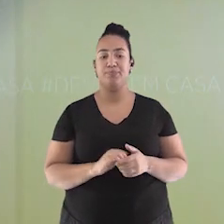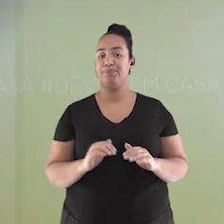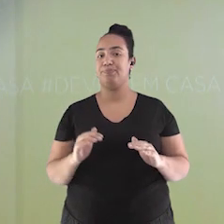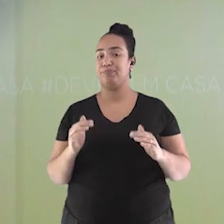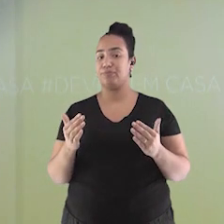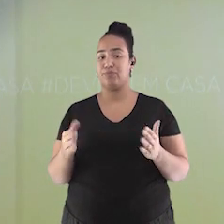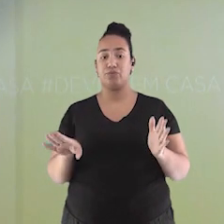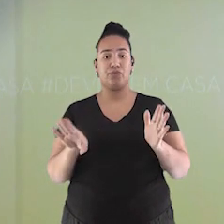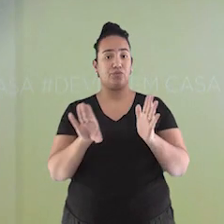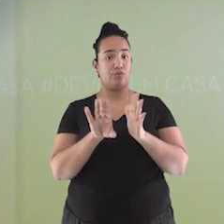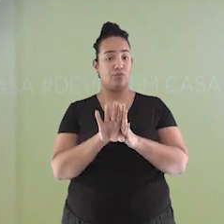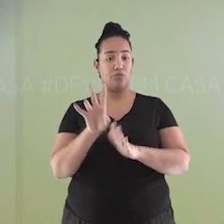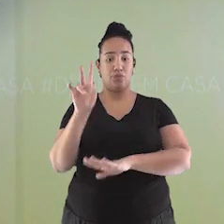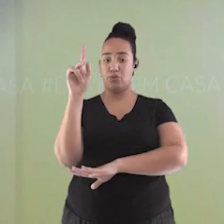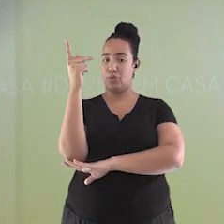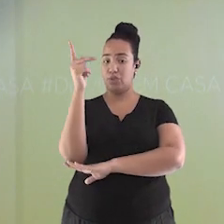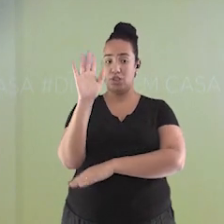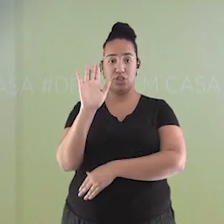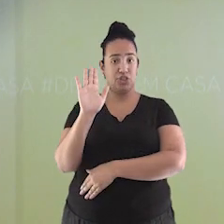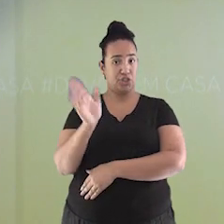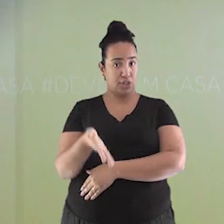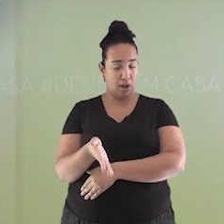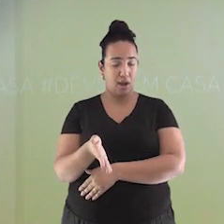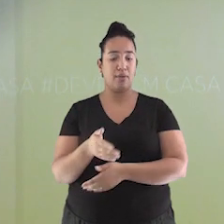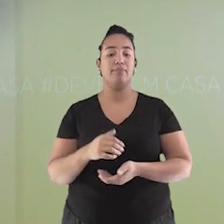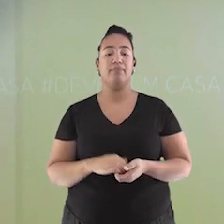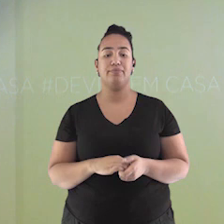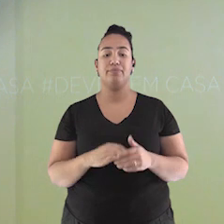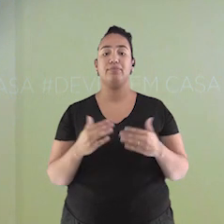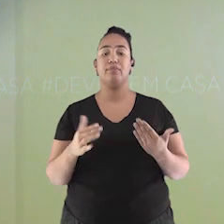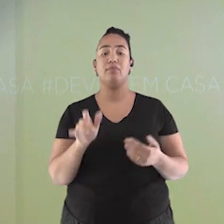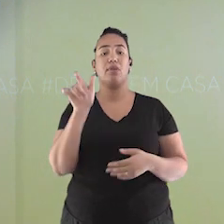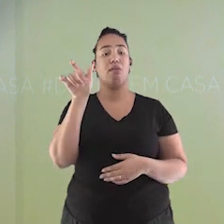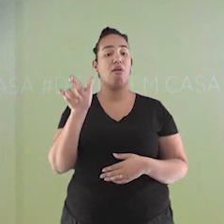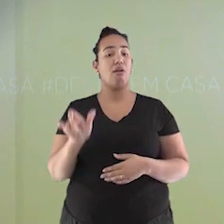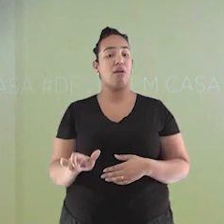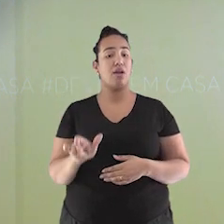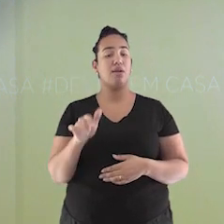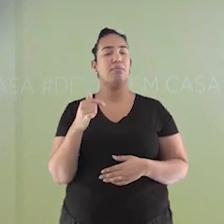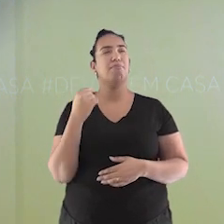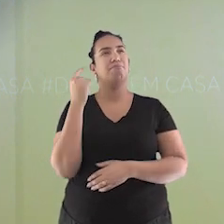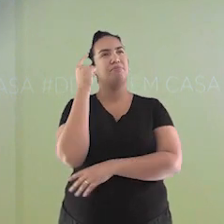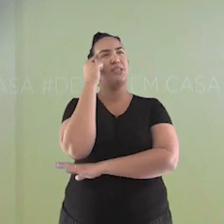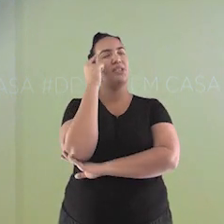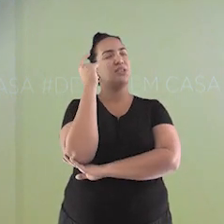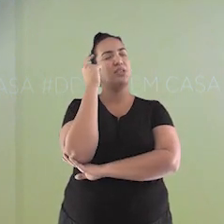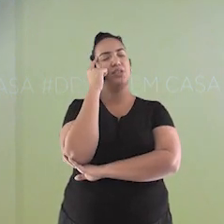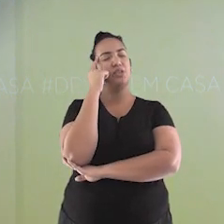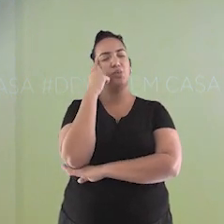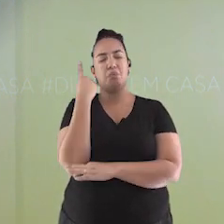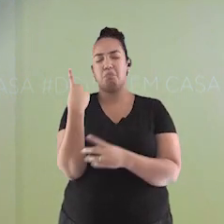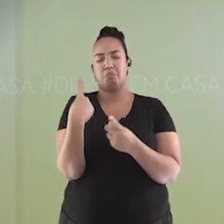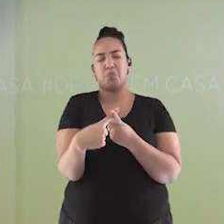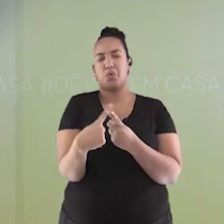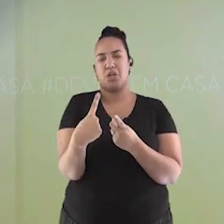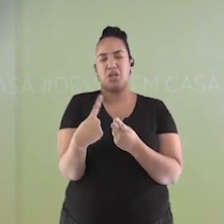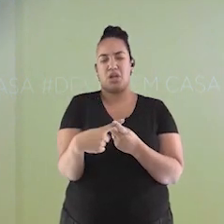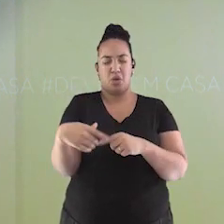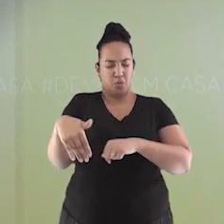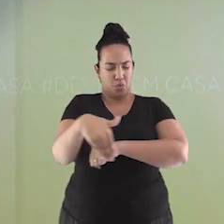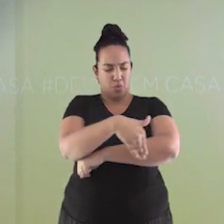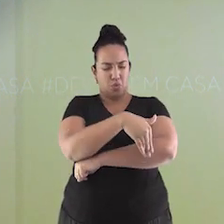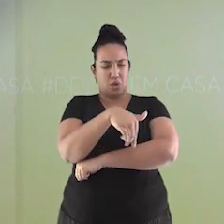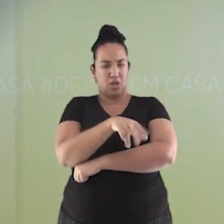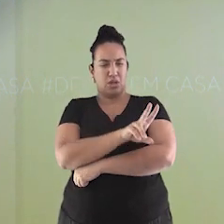Após chegarem no hotel, onde ficariam hospedados, André começou a se perguntar o porquê